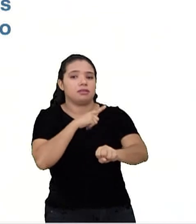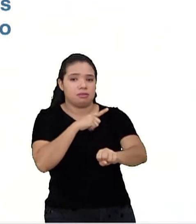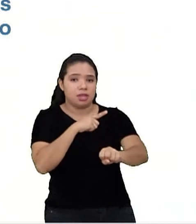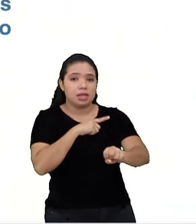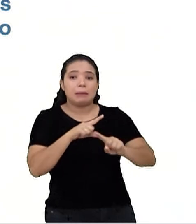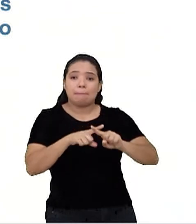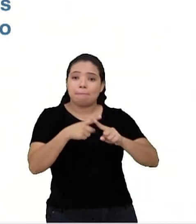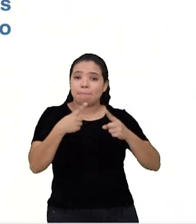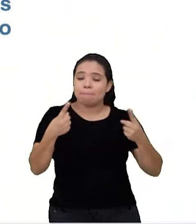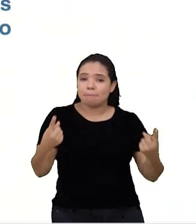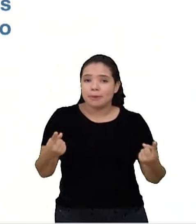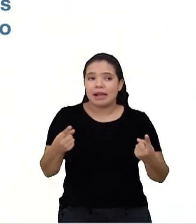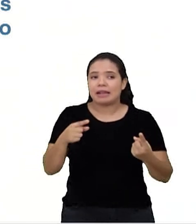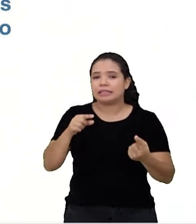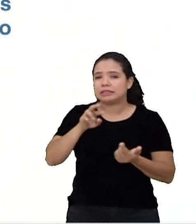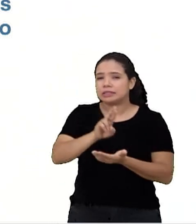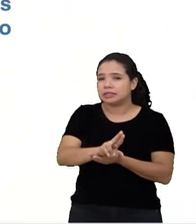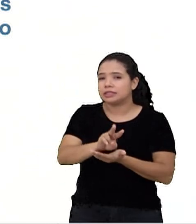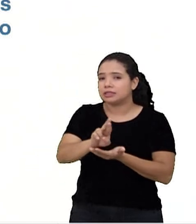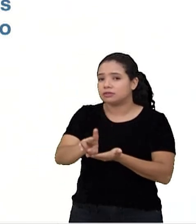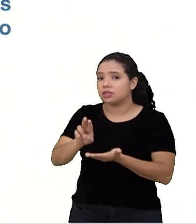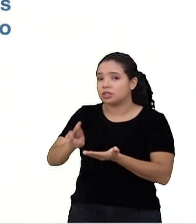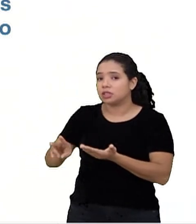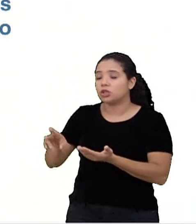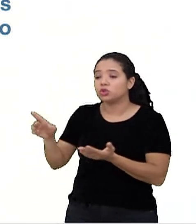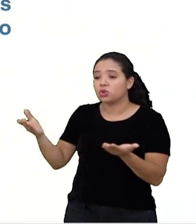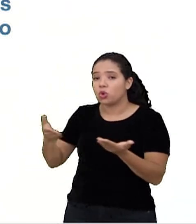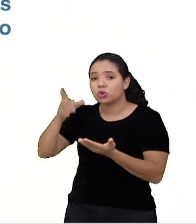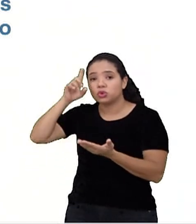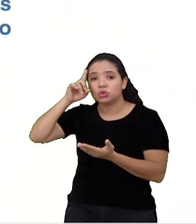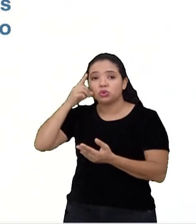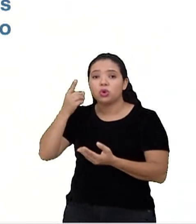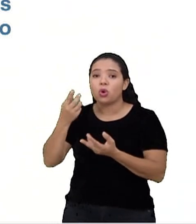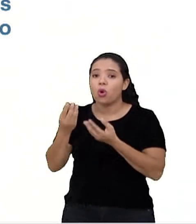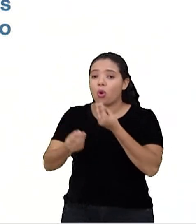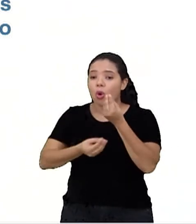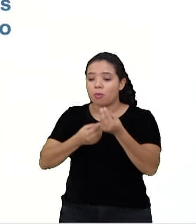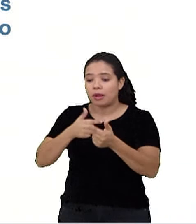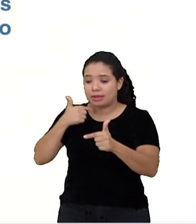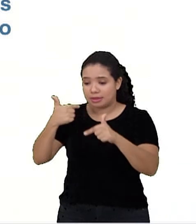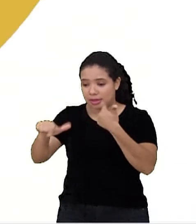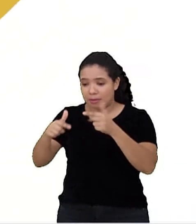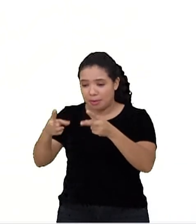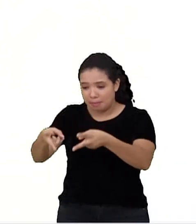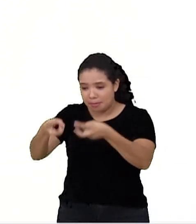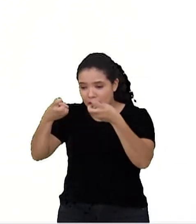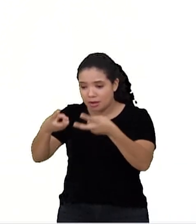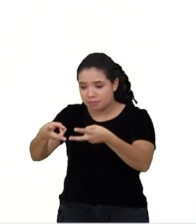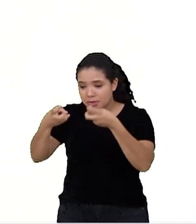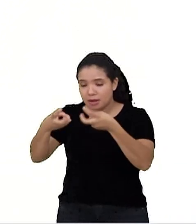revestir-se de diferentes formas nos dias de hoje, como por meio da exploração do trabalho infantil.